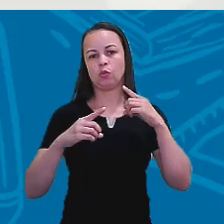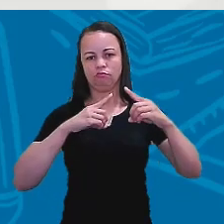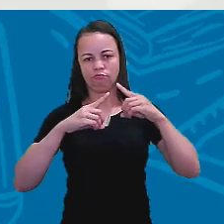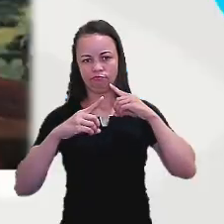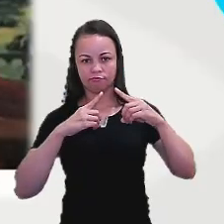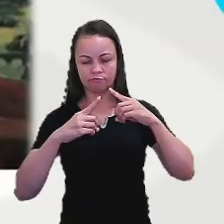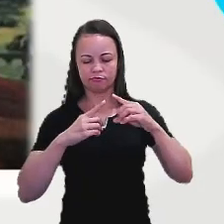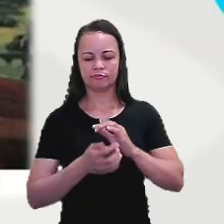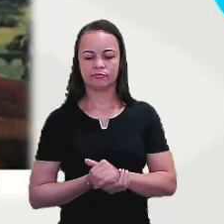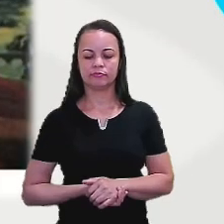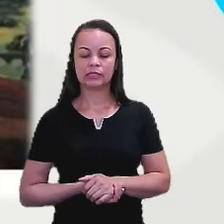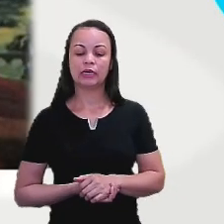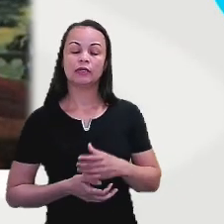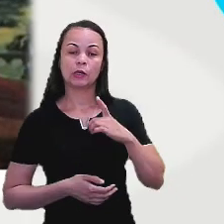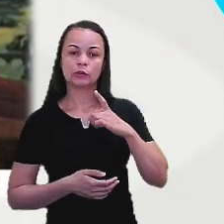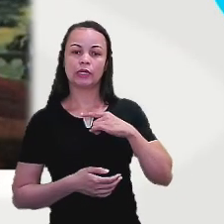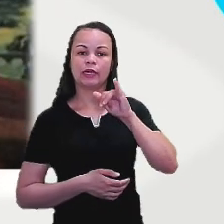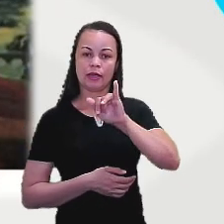trouxe aqui uma imagem, né?